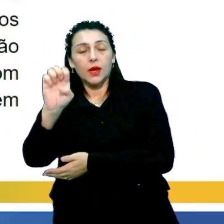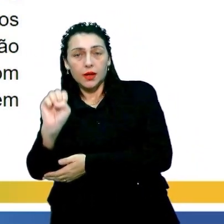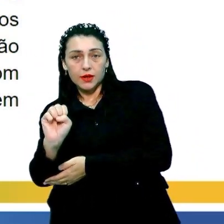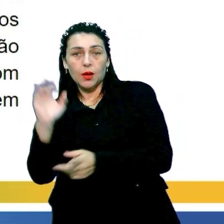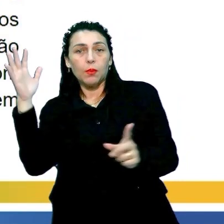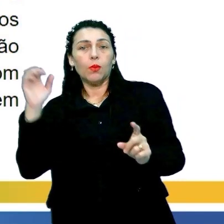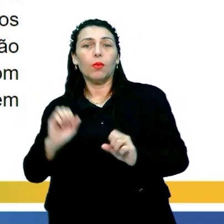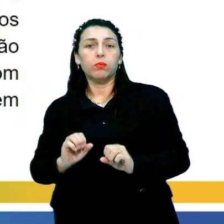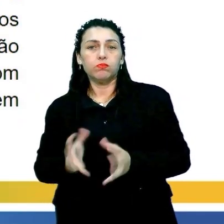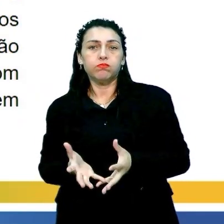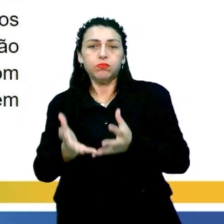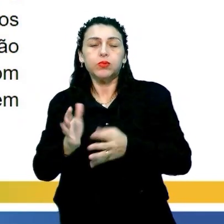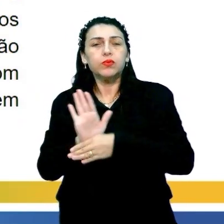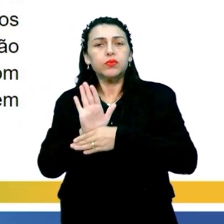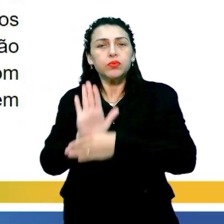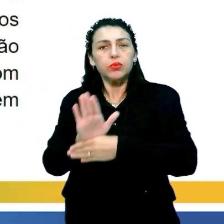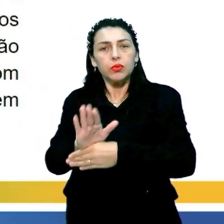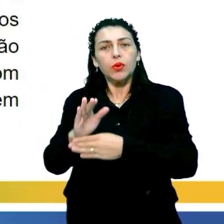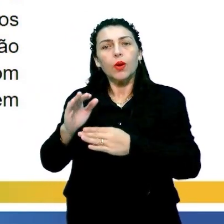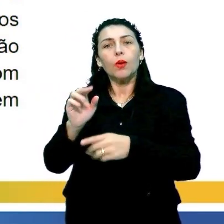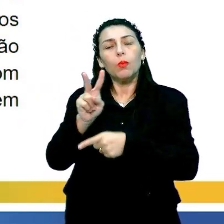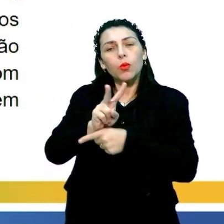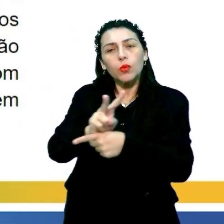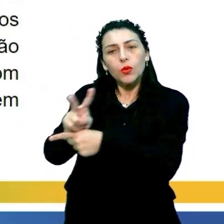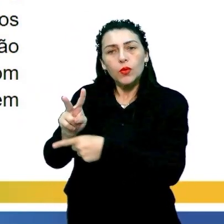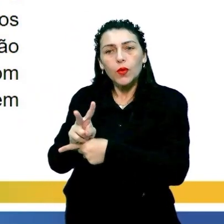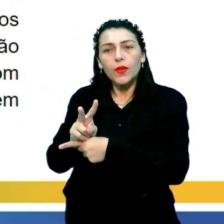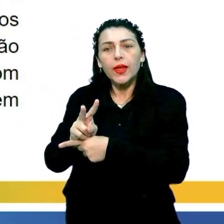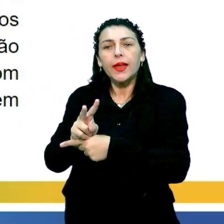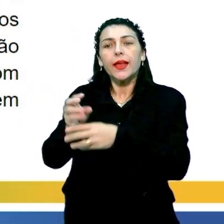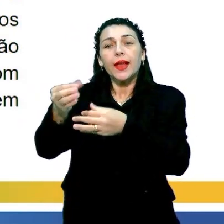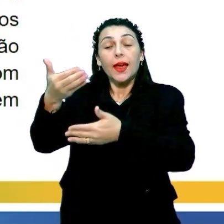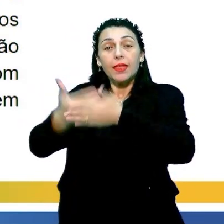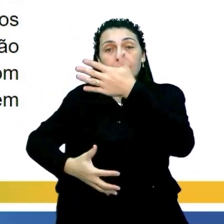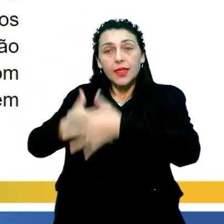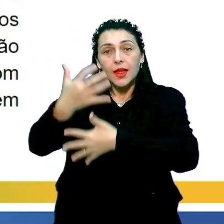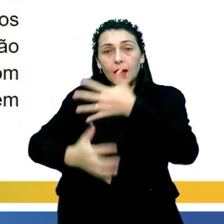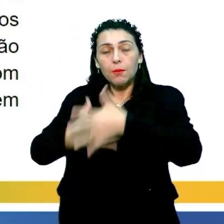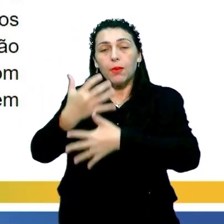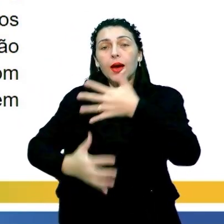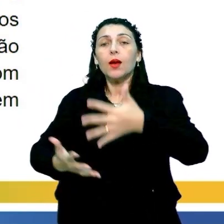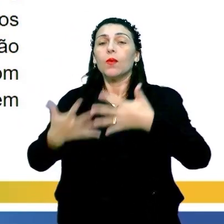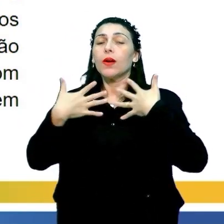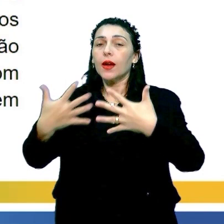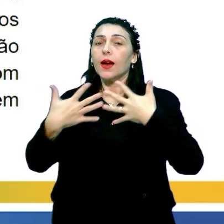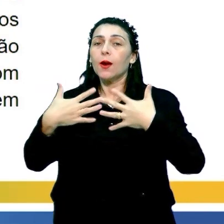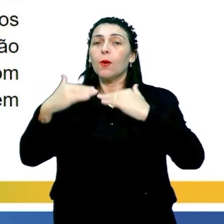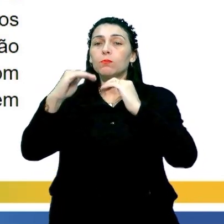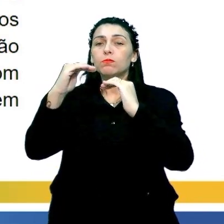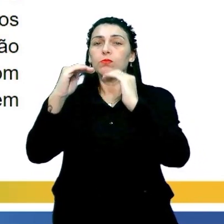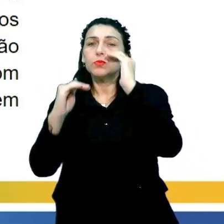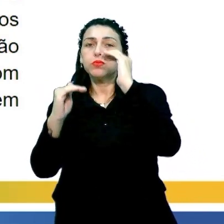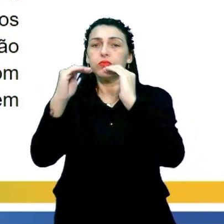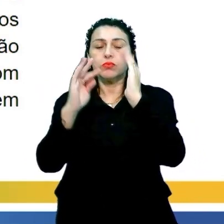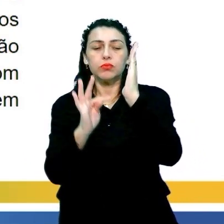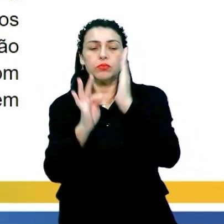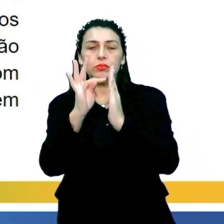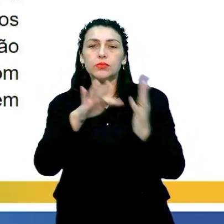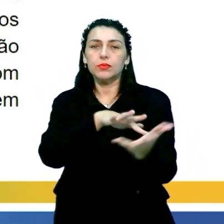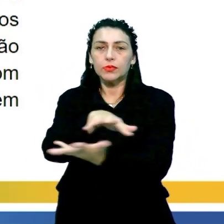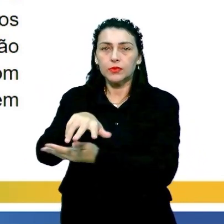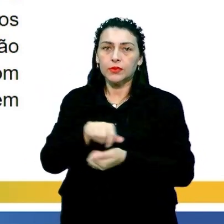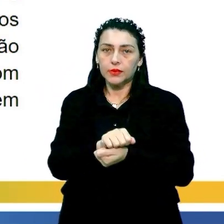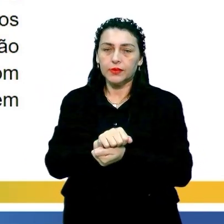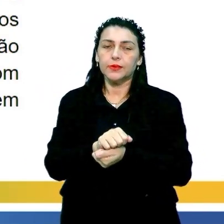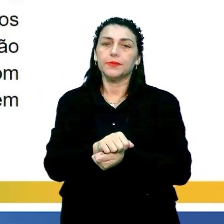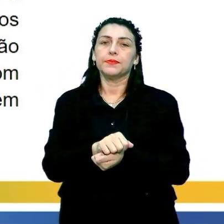funcionam como uma capa protetora que impede a dispersão total do calor e garante o equilíbrio da temperatura na